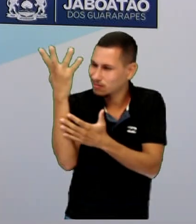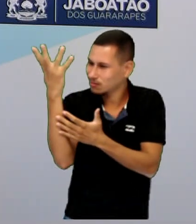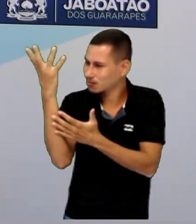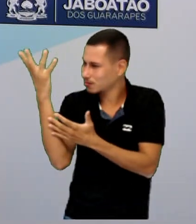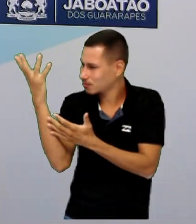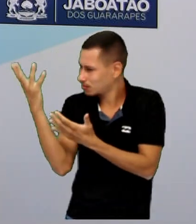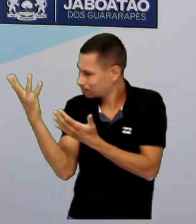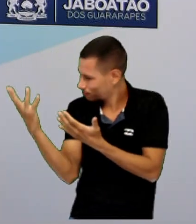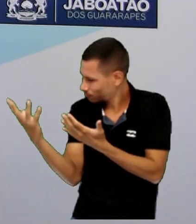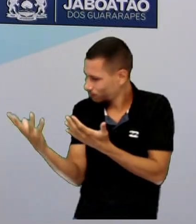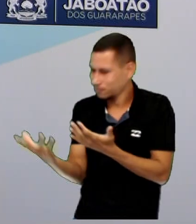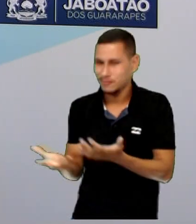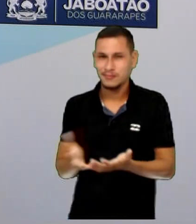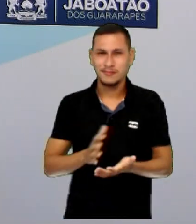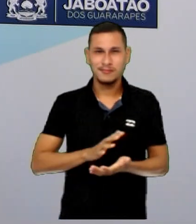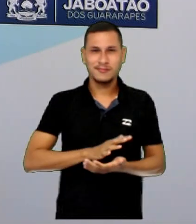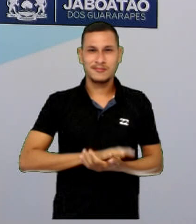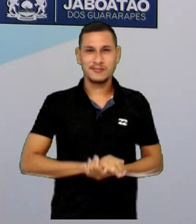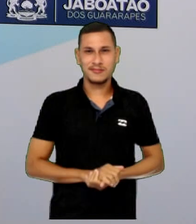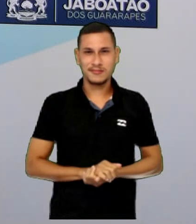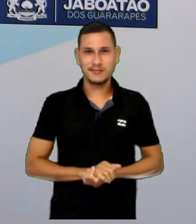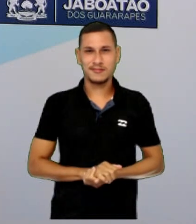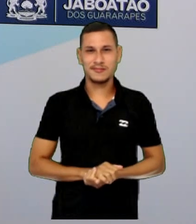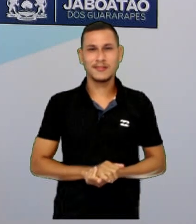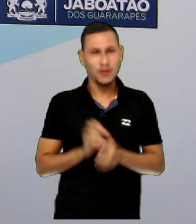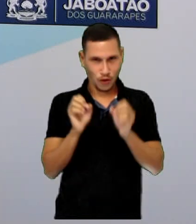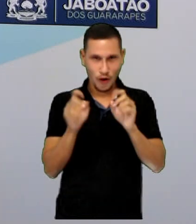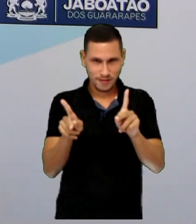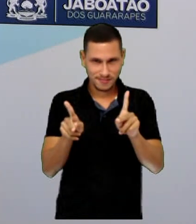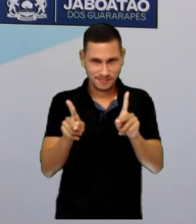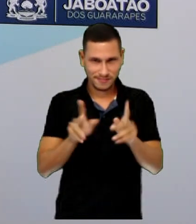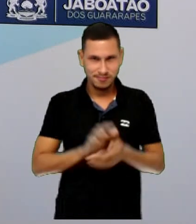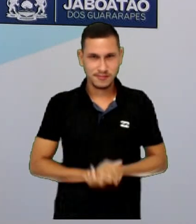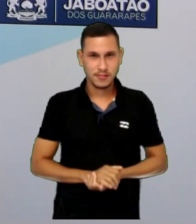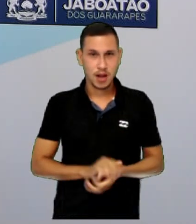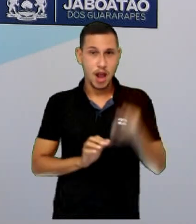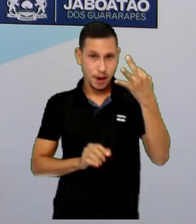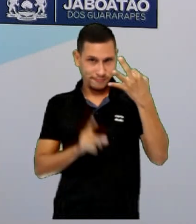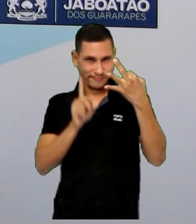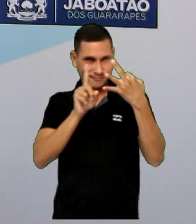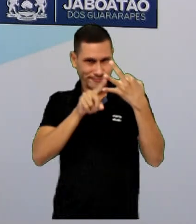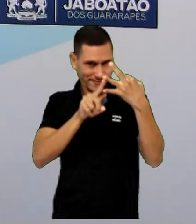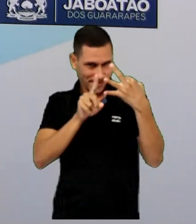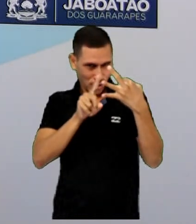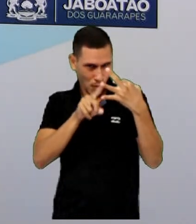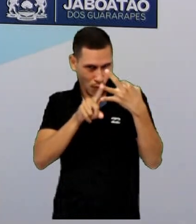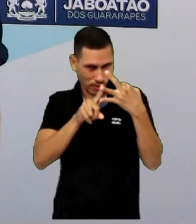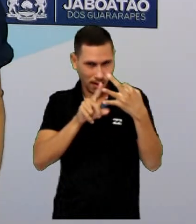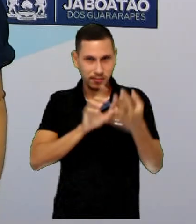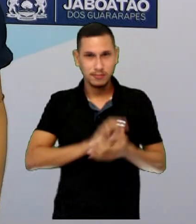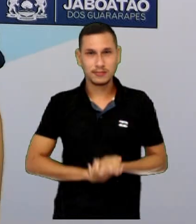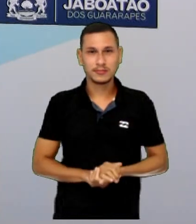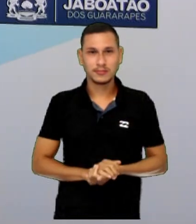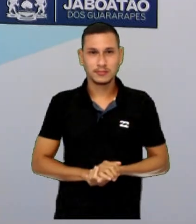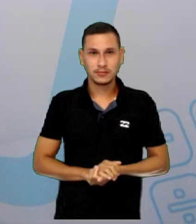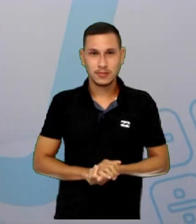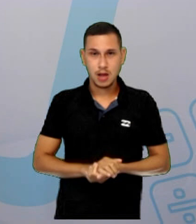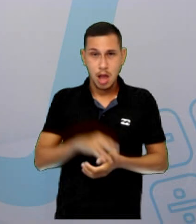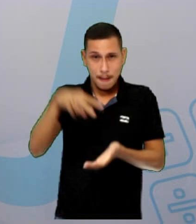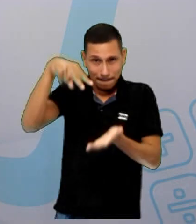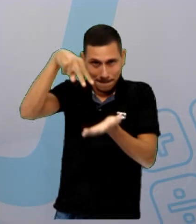improvisada em 10 pés. Certo? A segunda parte, que é o refrão, vai ser pé,